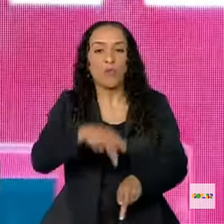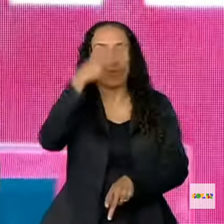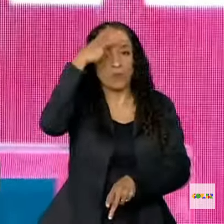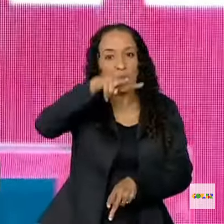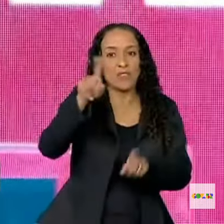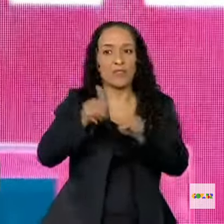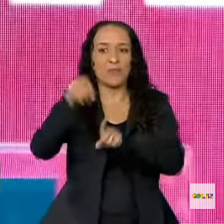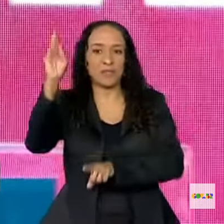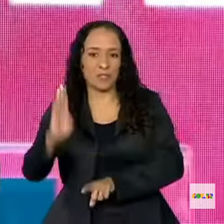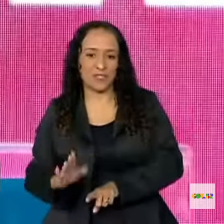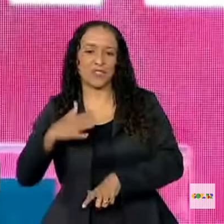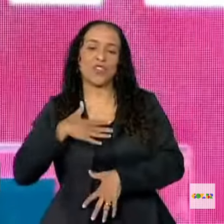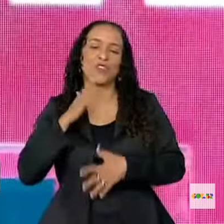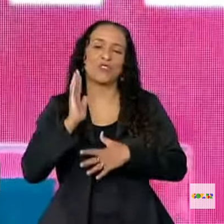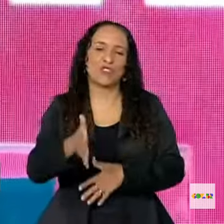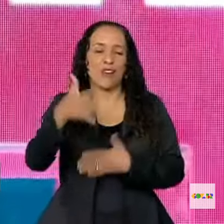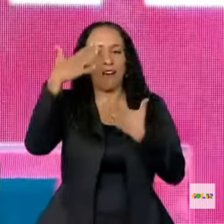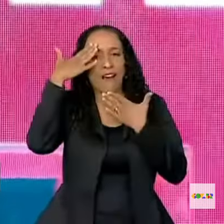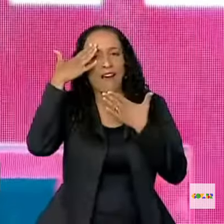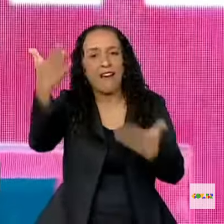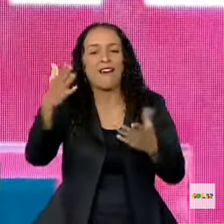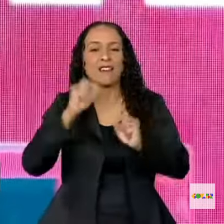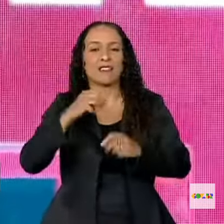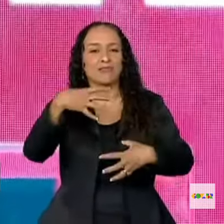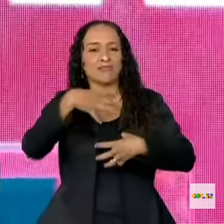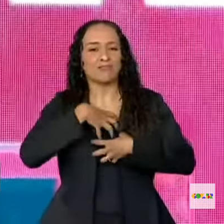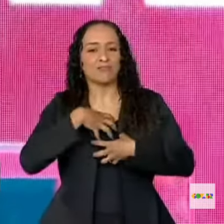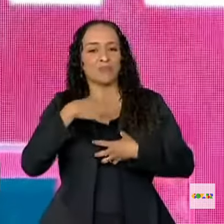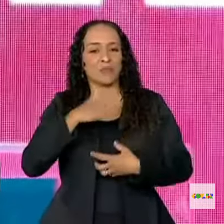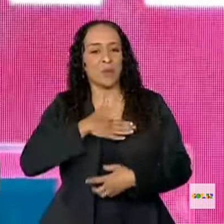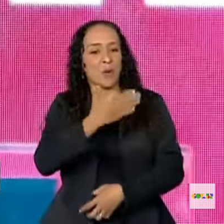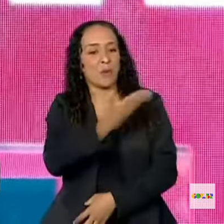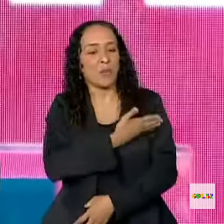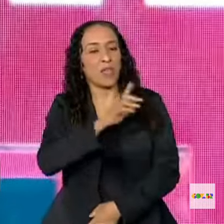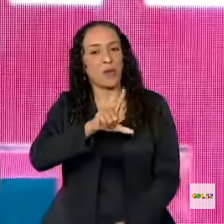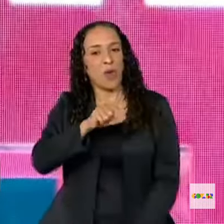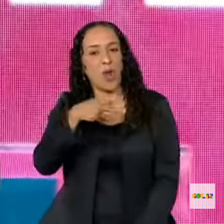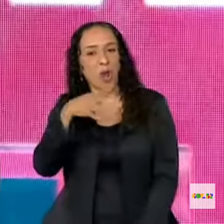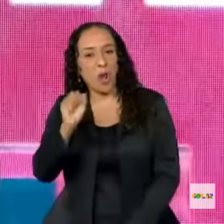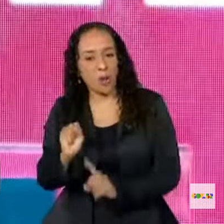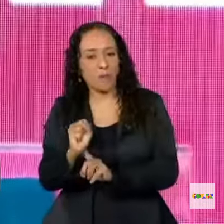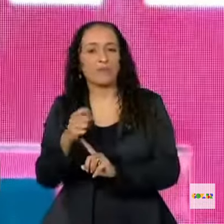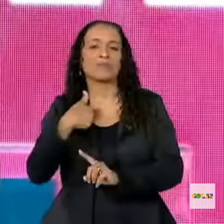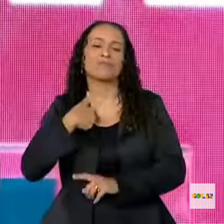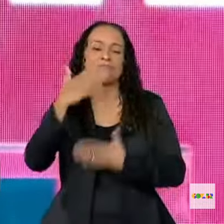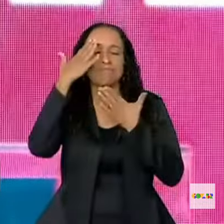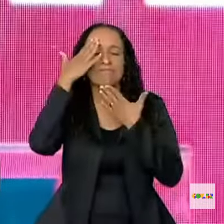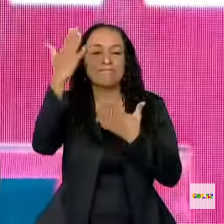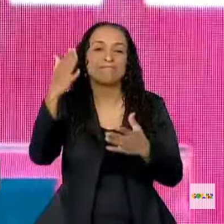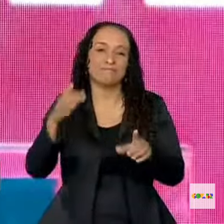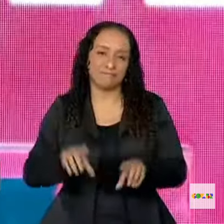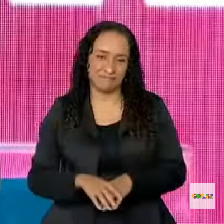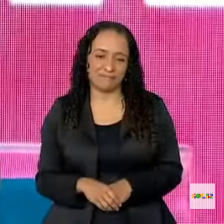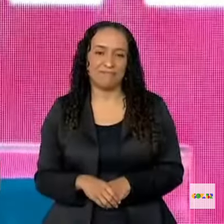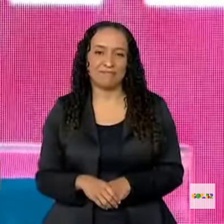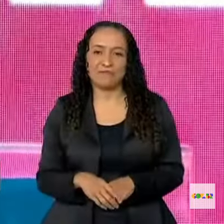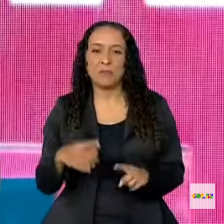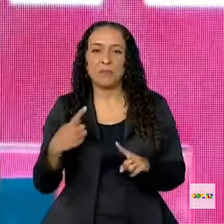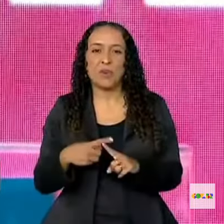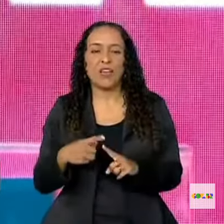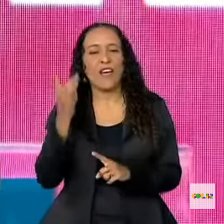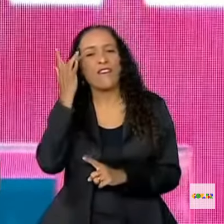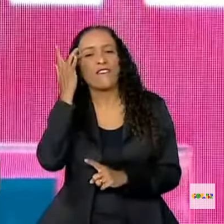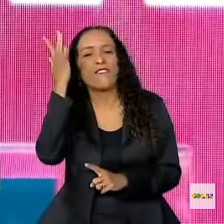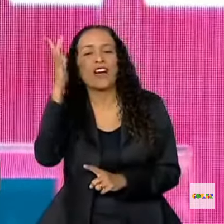brasileiro eu já sou grato ao comportamento do meu companheiro Lopes obrador eu sou muito grato pelas